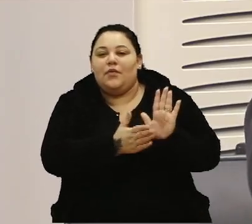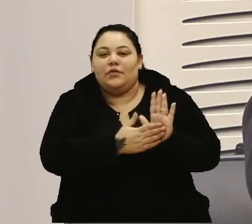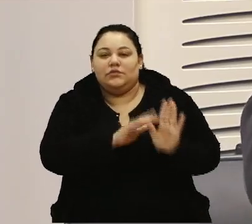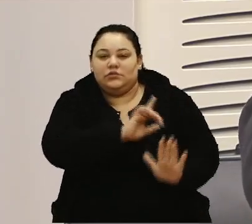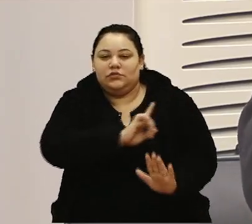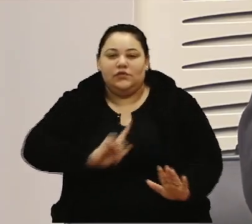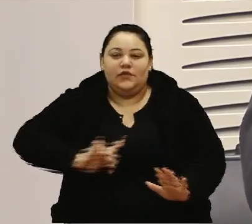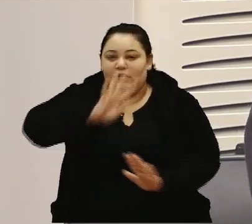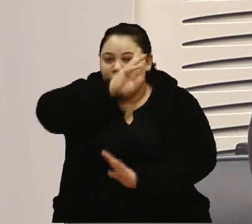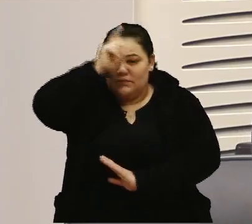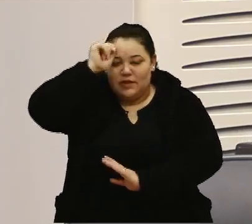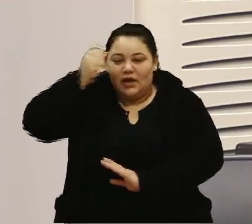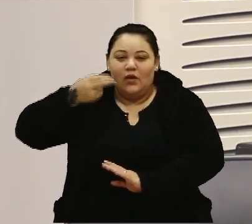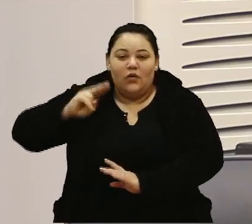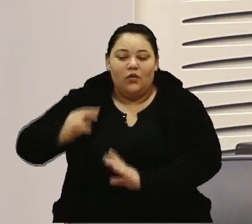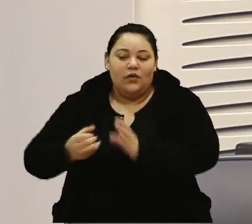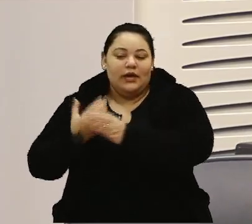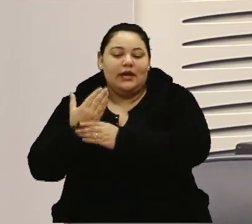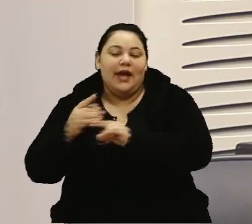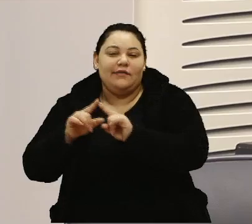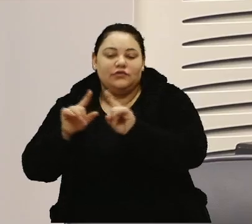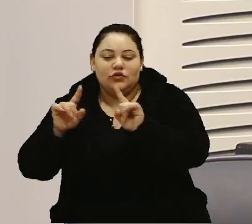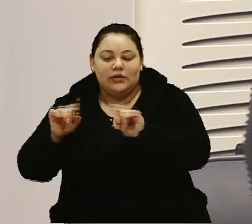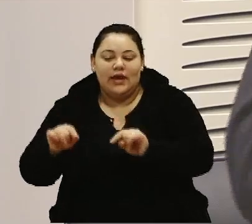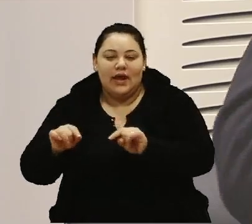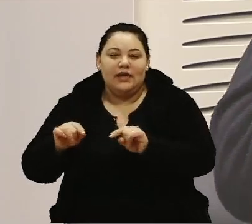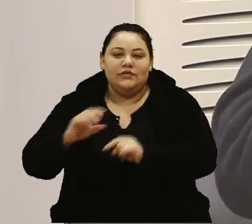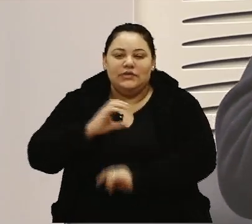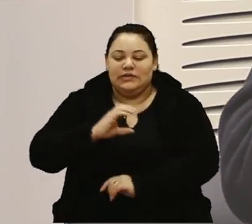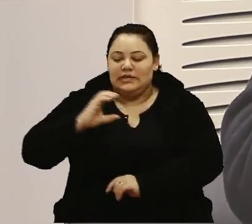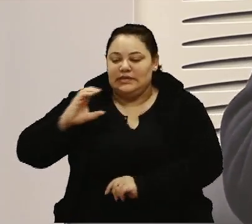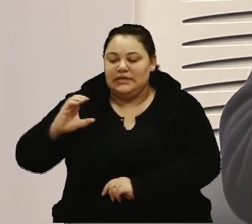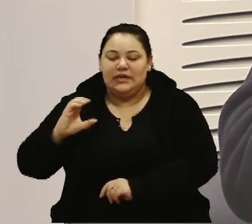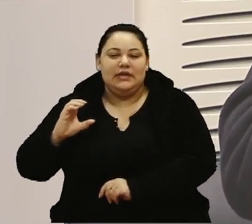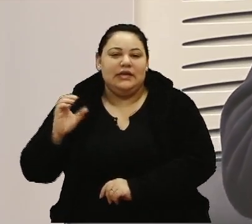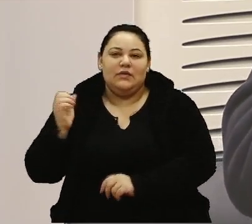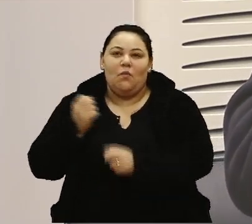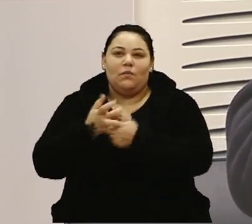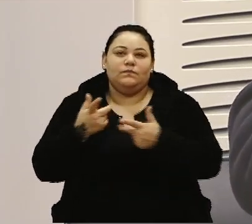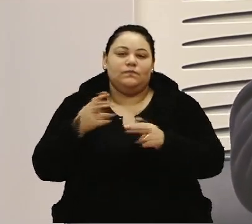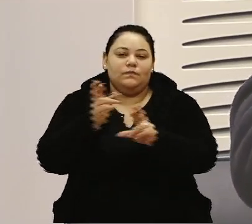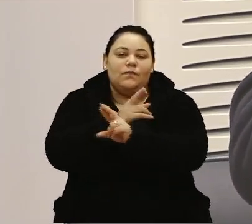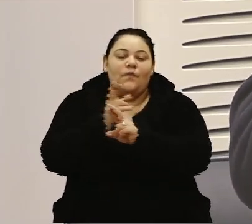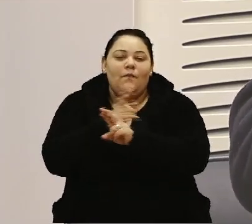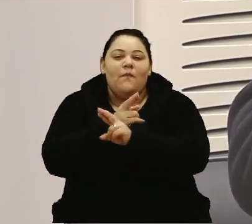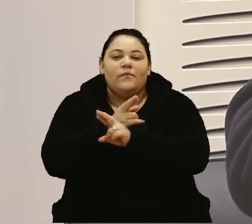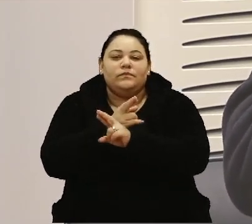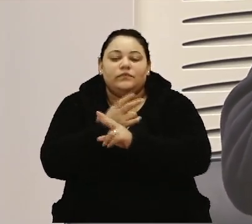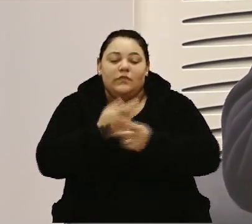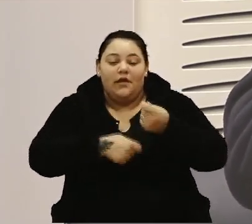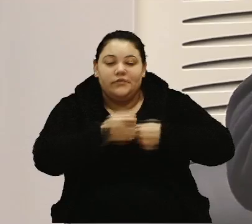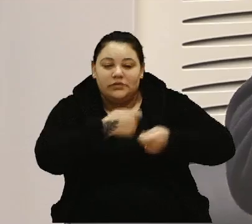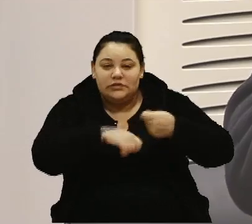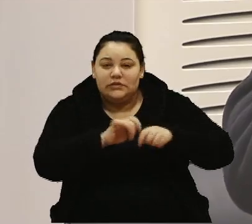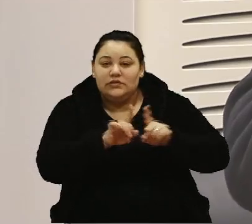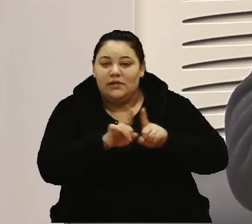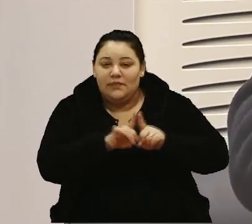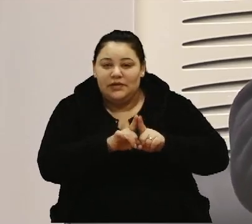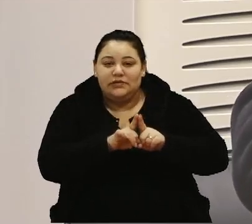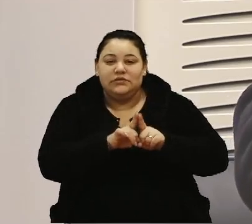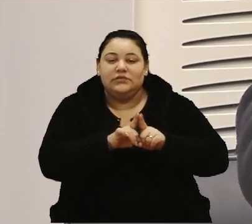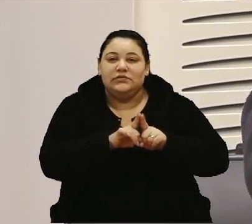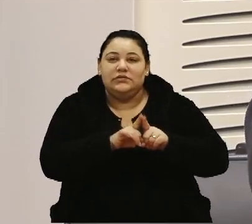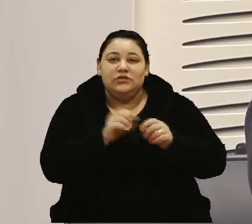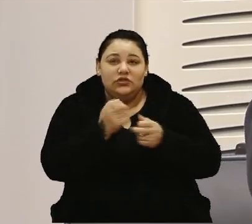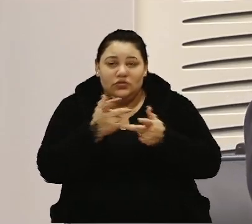governo municipal, da criação de cargos de confiança, do ponto de vista de dotar a administração de instrumentos para